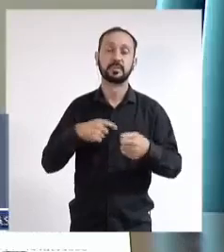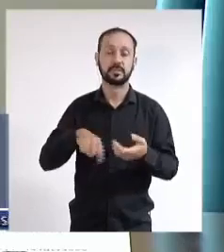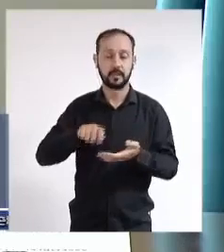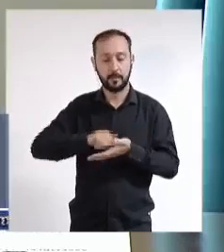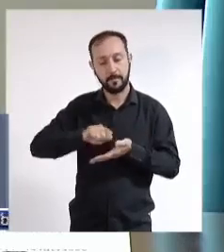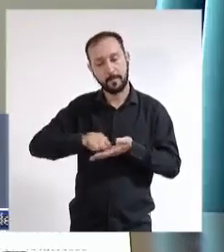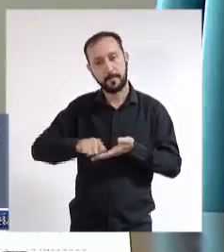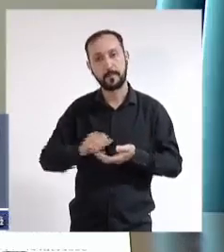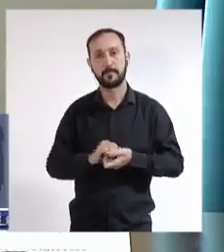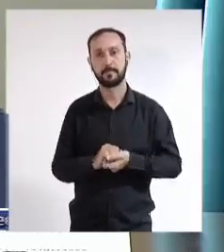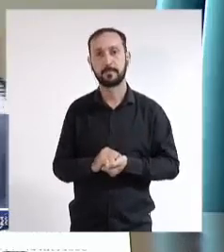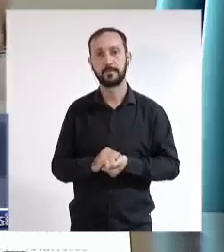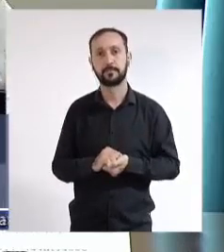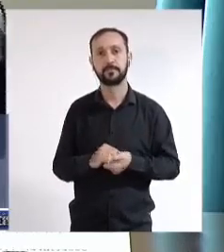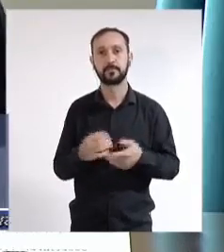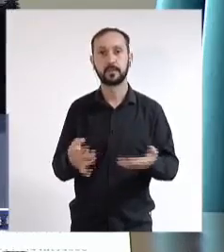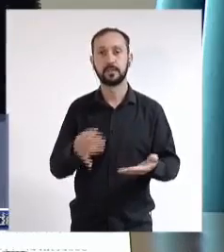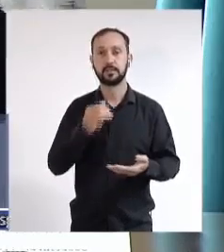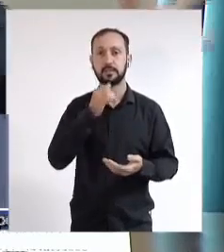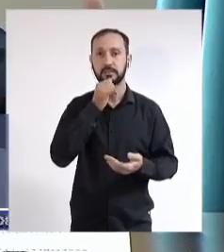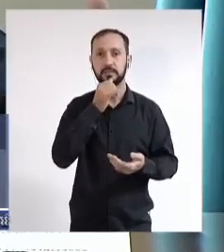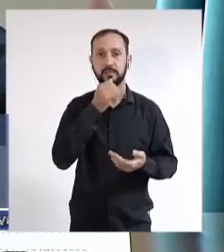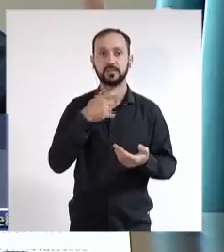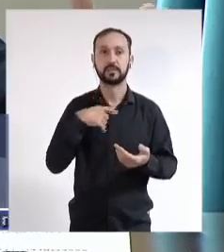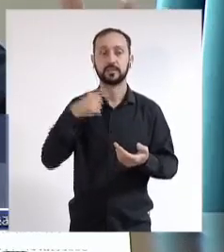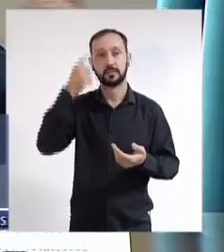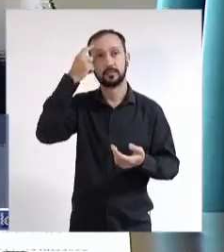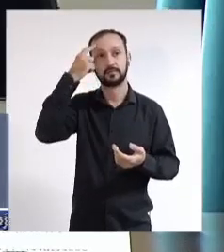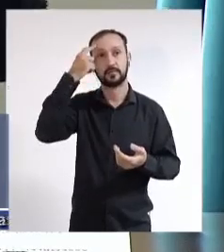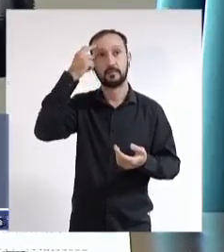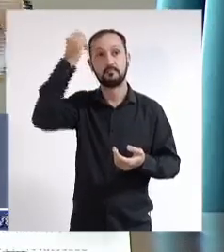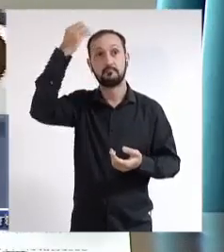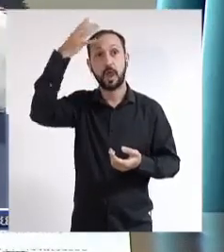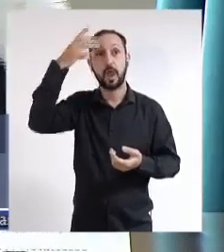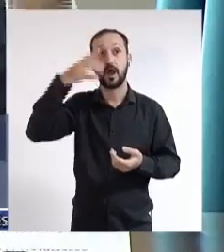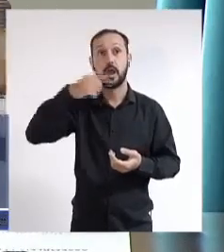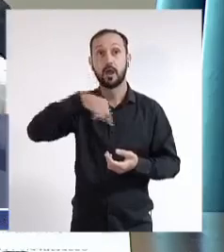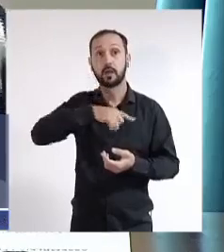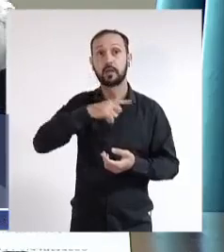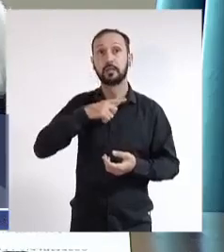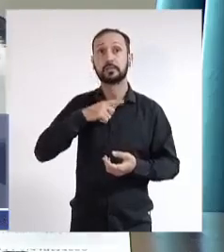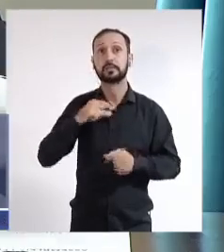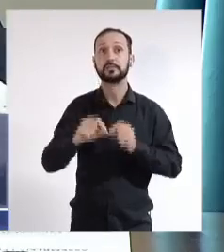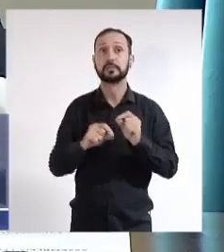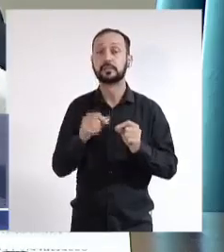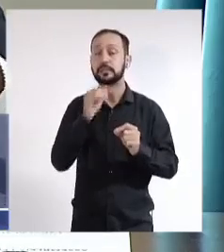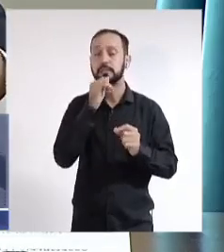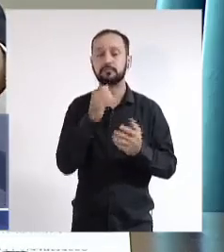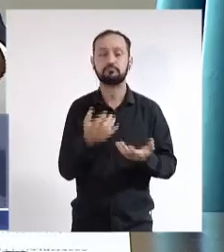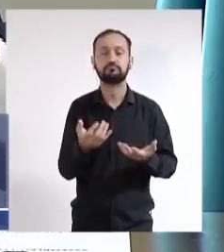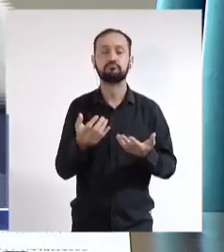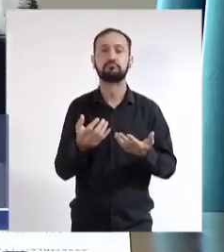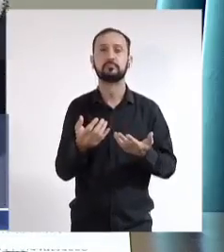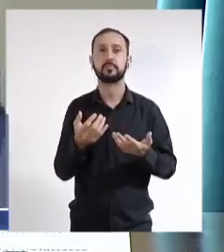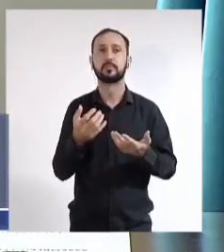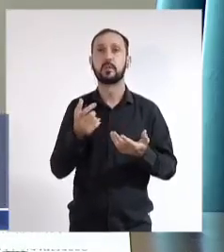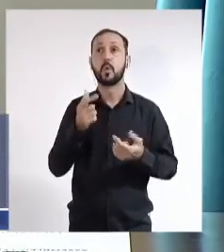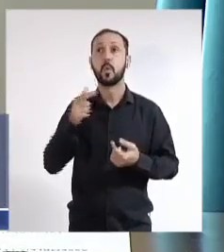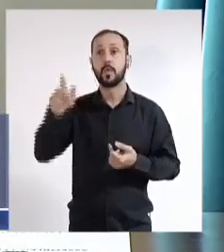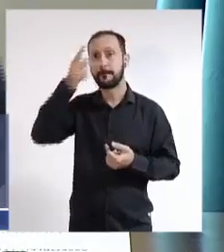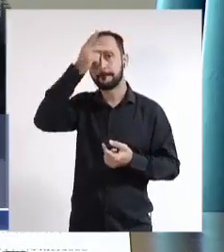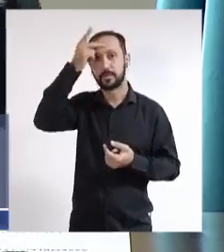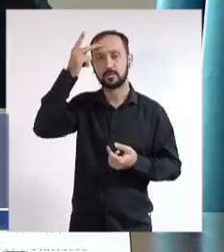escritas esses insights que que tem né pra que outras